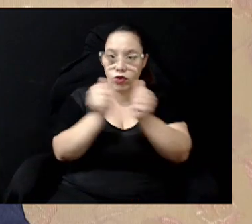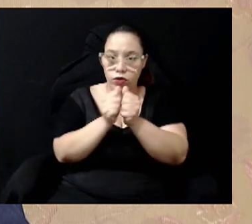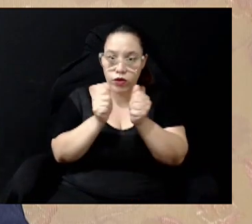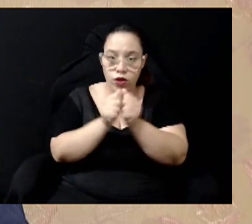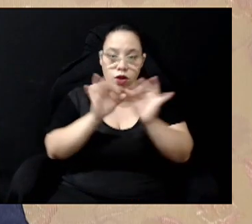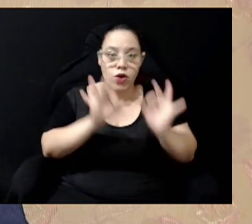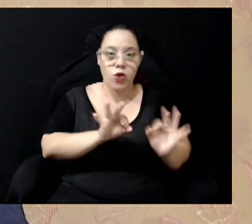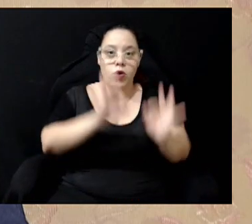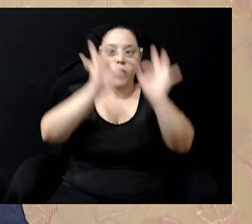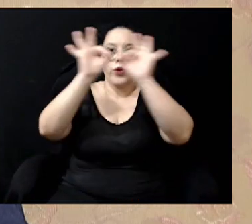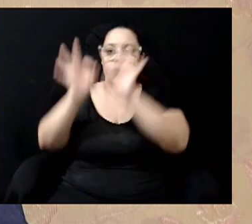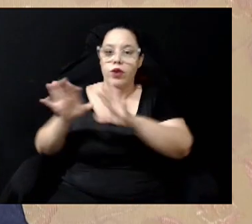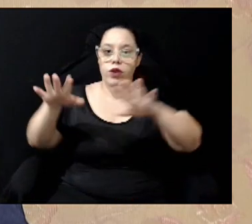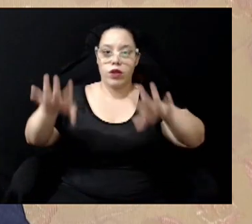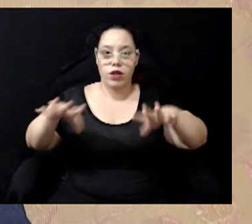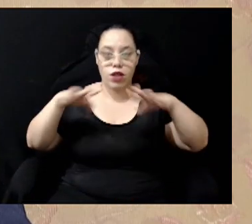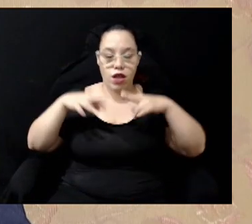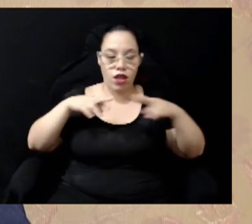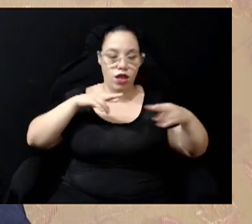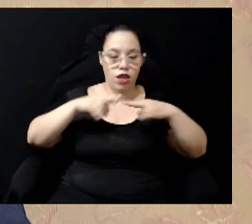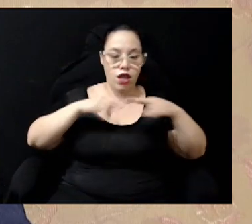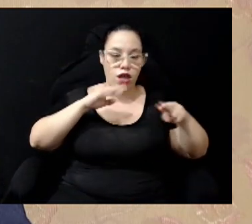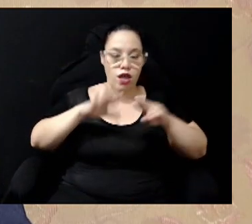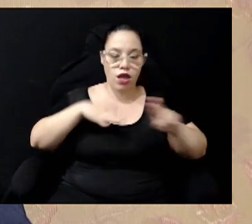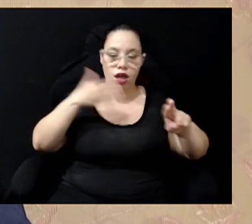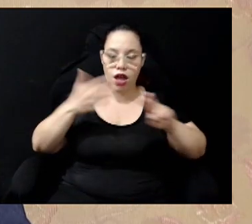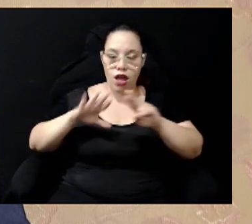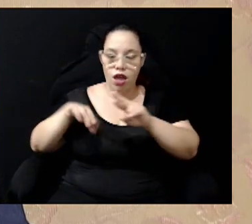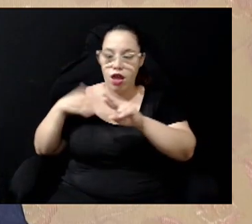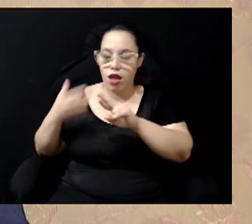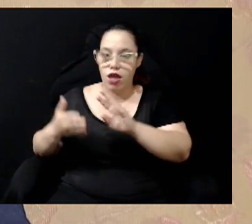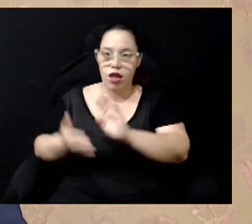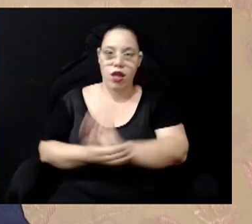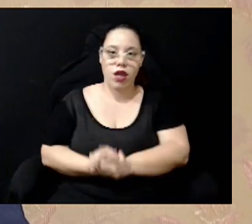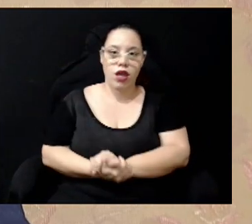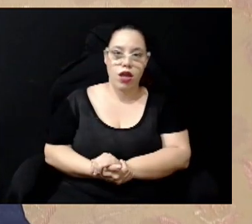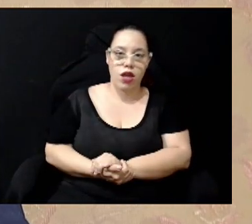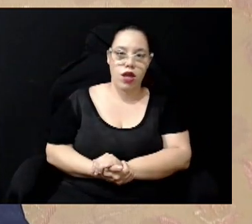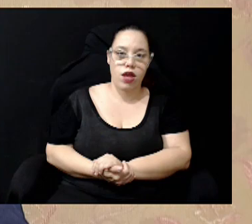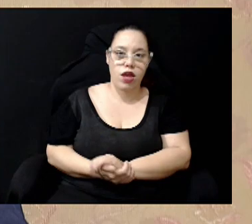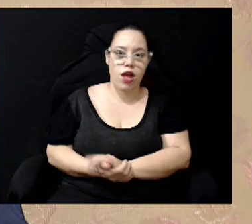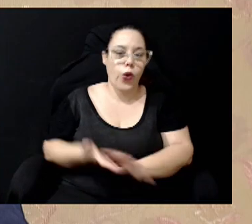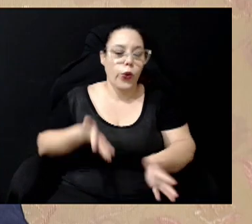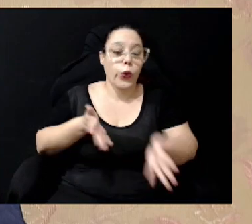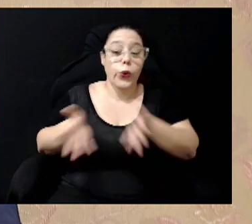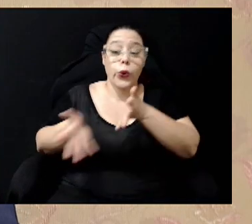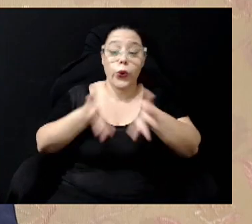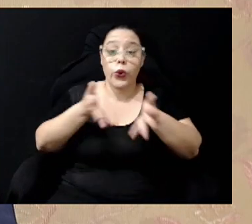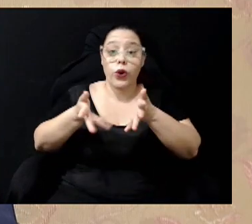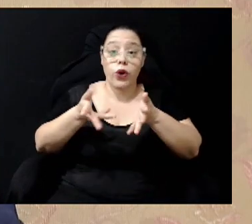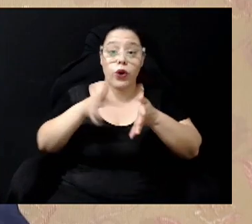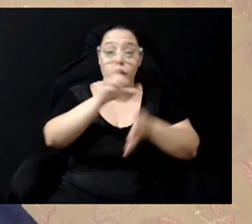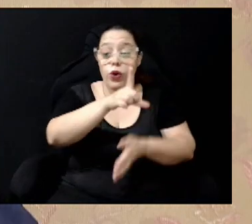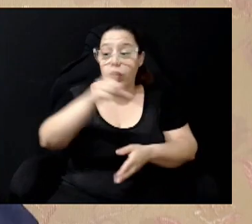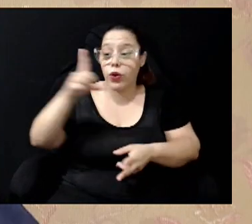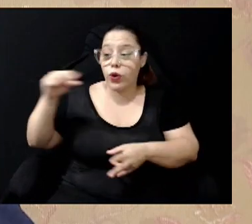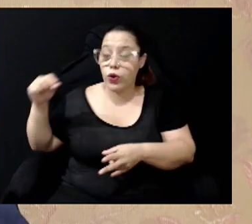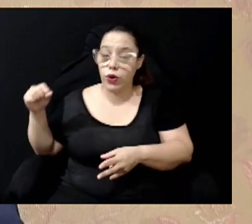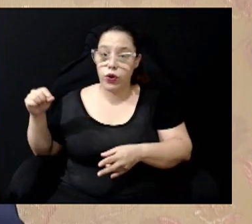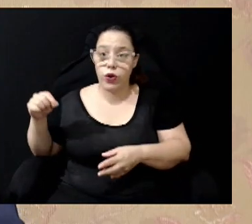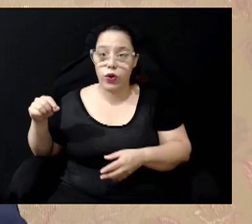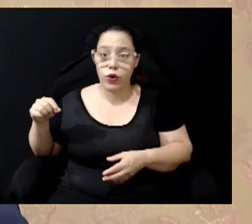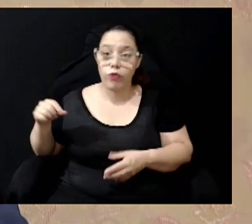sessões solenes e eles ficam comovidos. E levam, em contrapartida